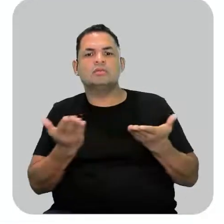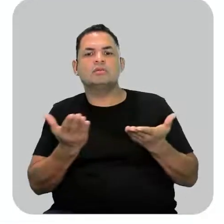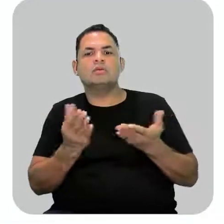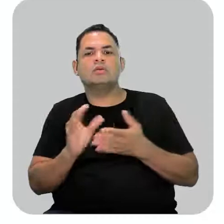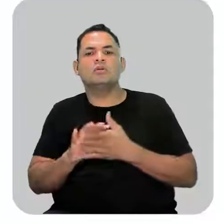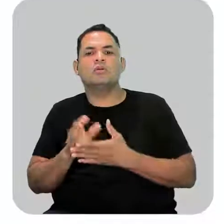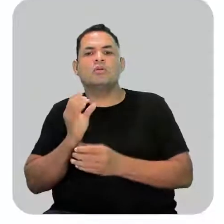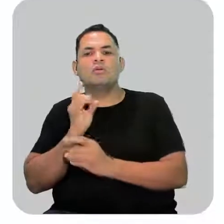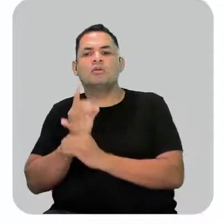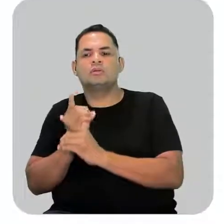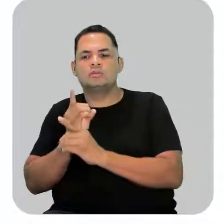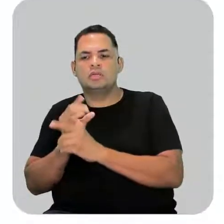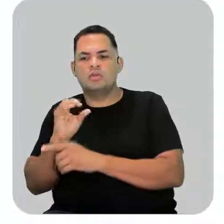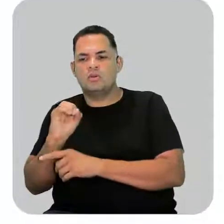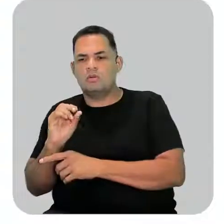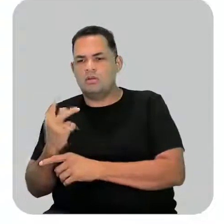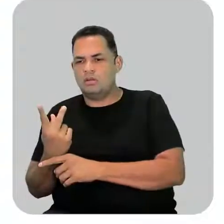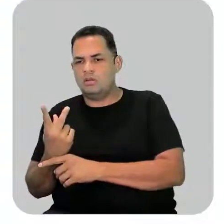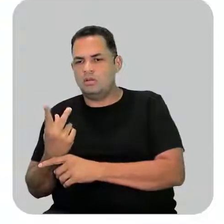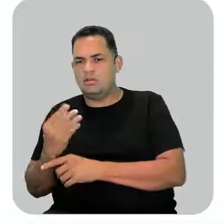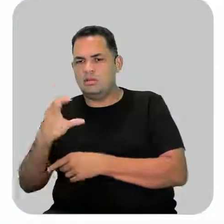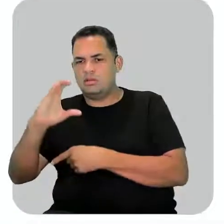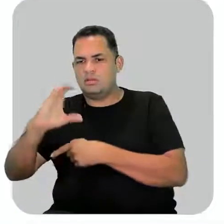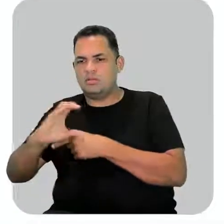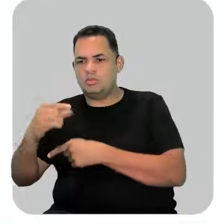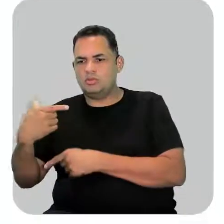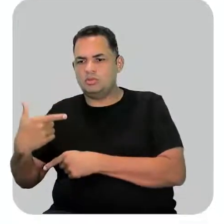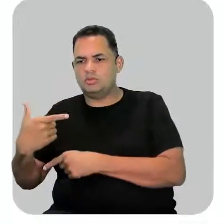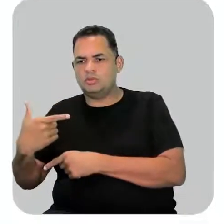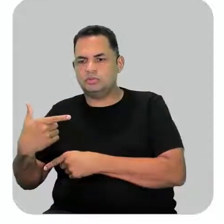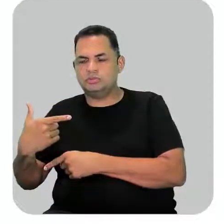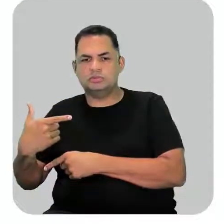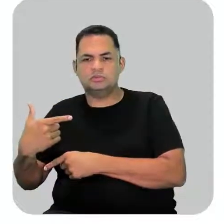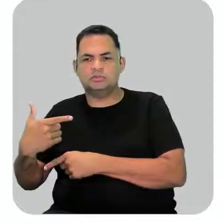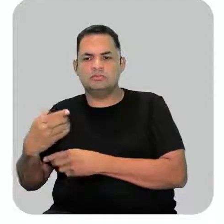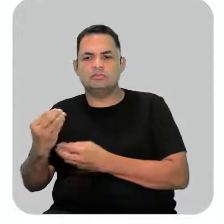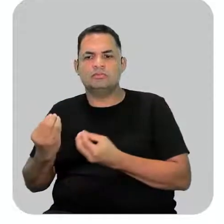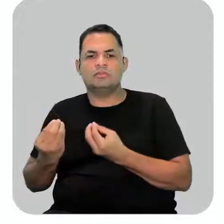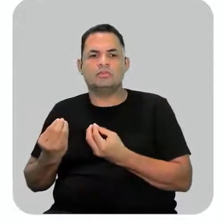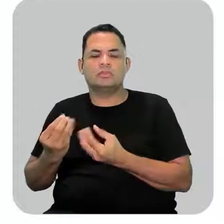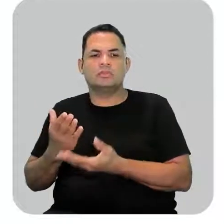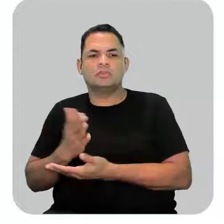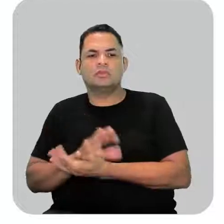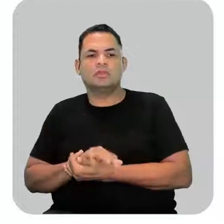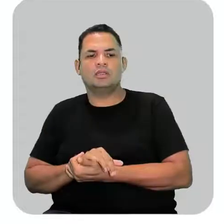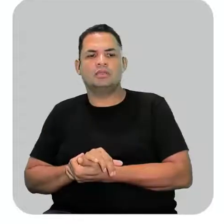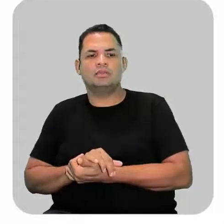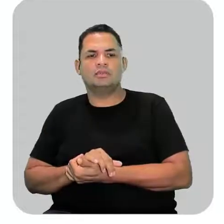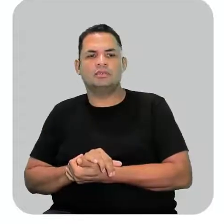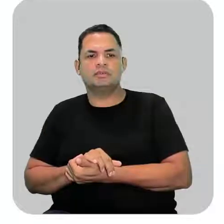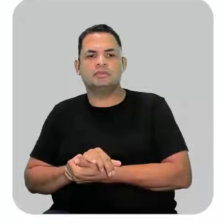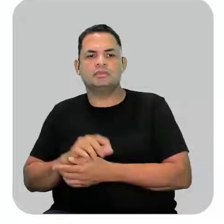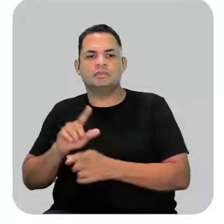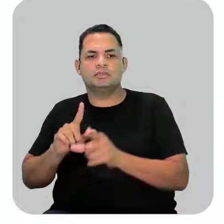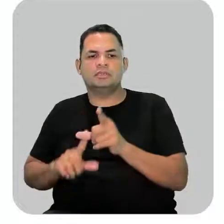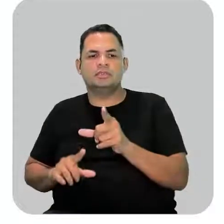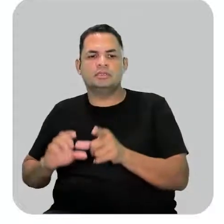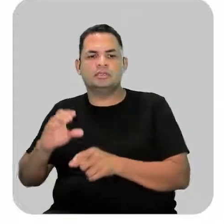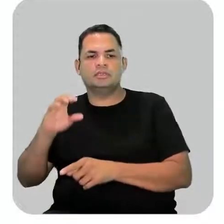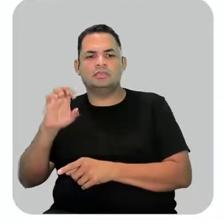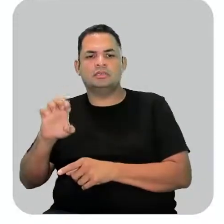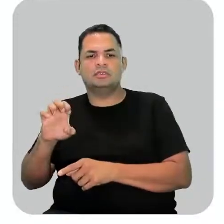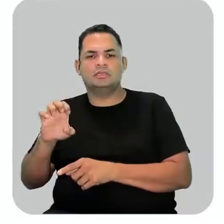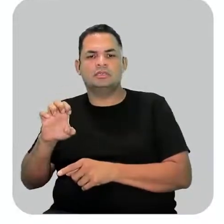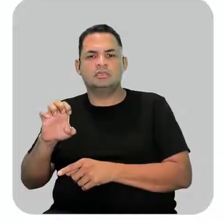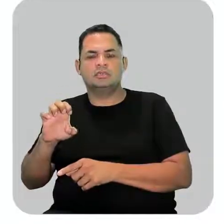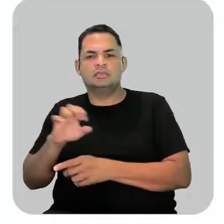está a tua hidroxila, que é o carbono 2. E aí vai ficar qual então? Vai ficar a letra E. Por que a